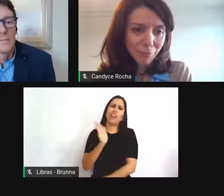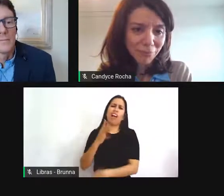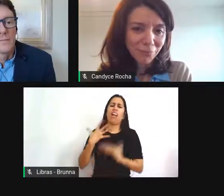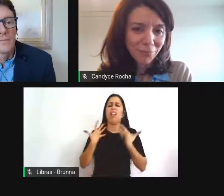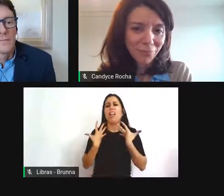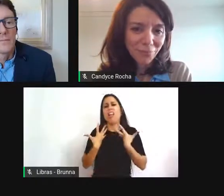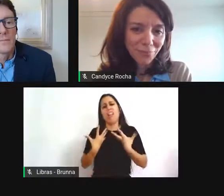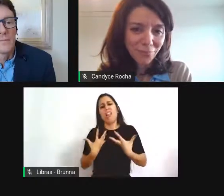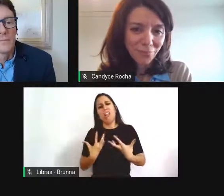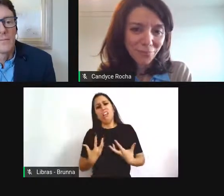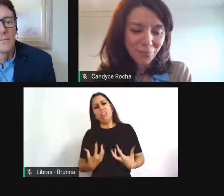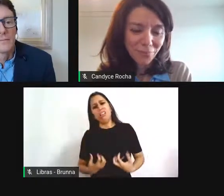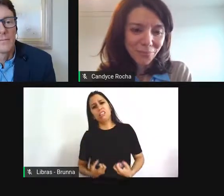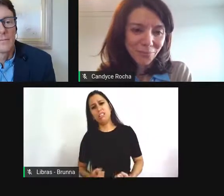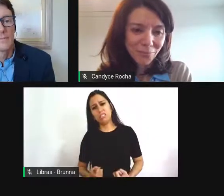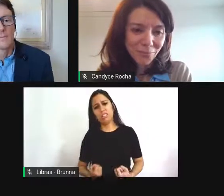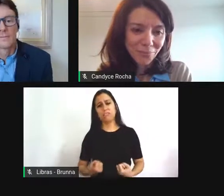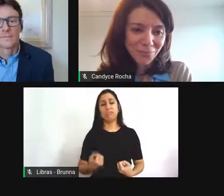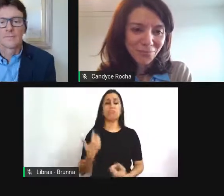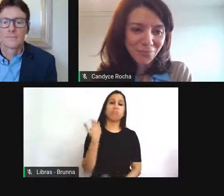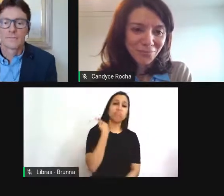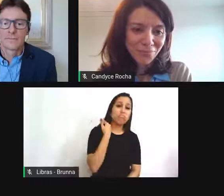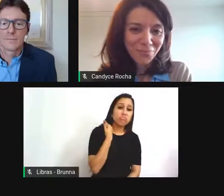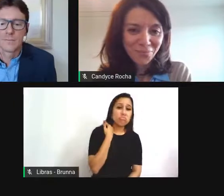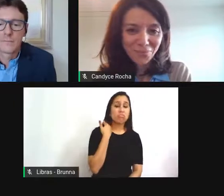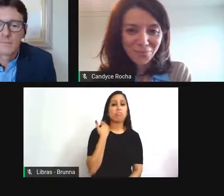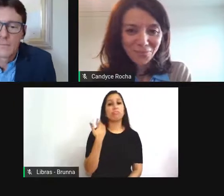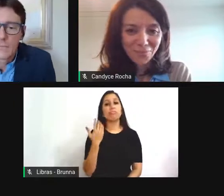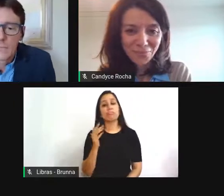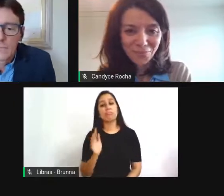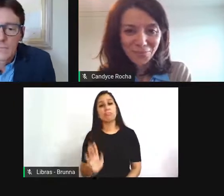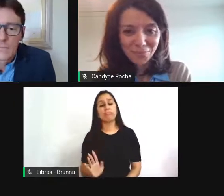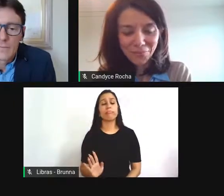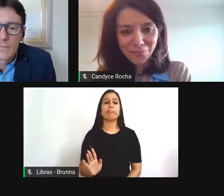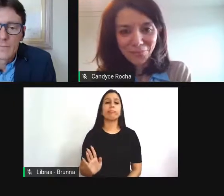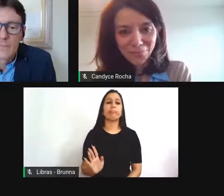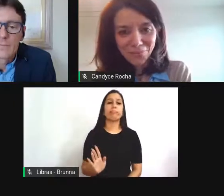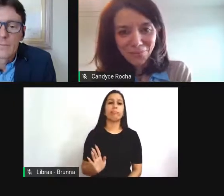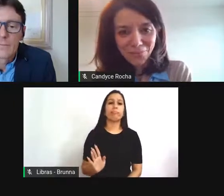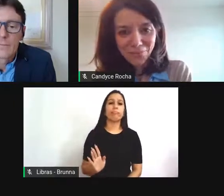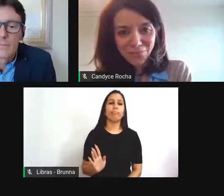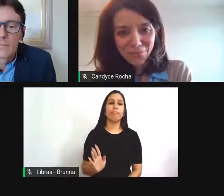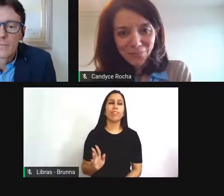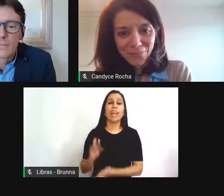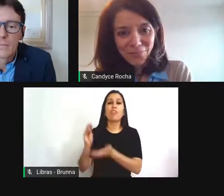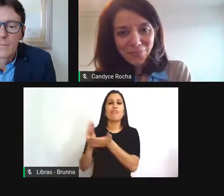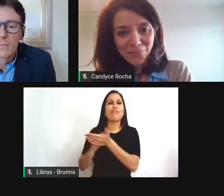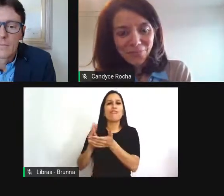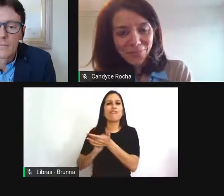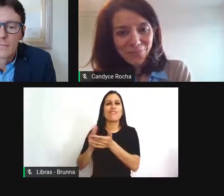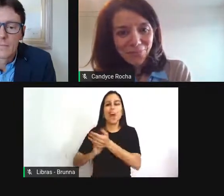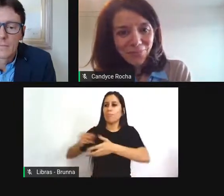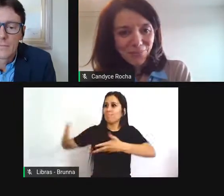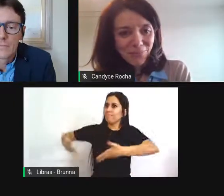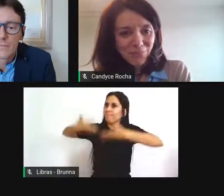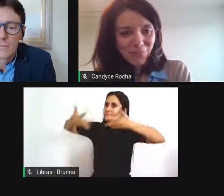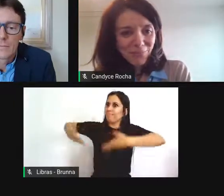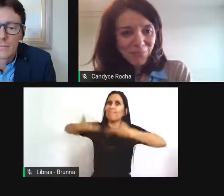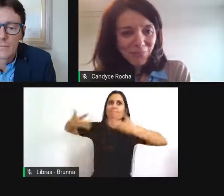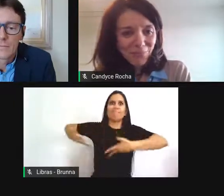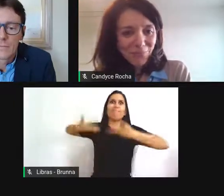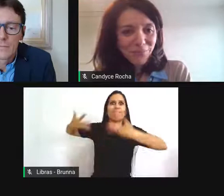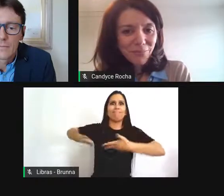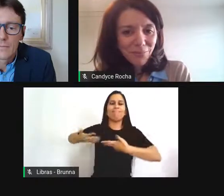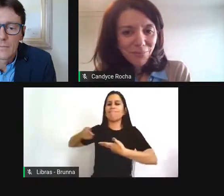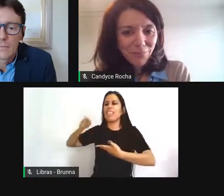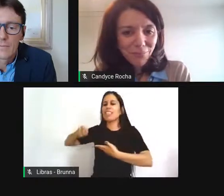pouco esgotado, né? E não tem um pouco esse gás. O gás é para você dar uma corridinha a